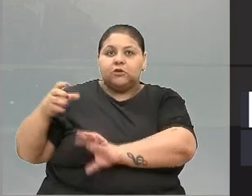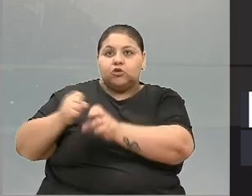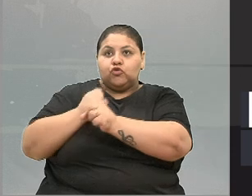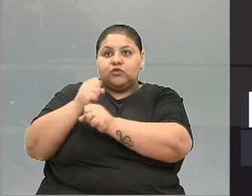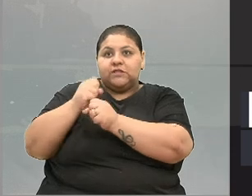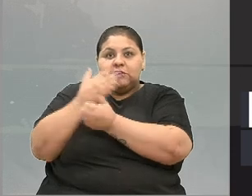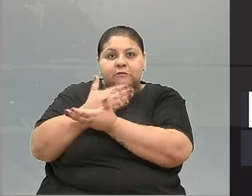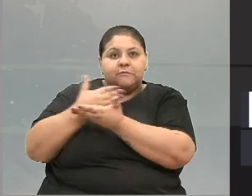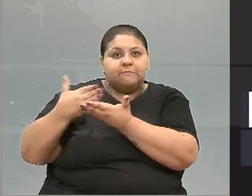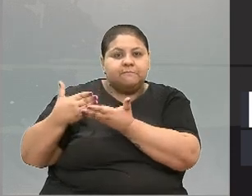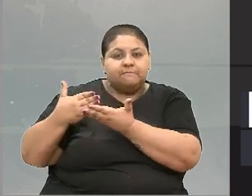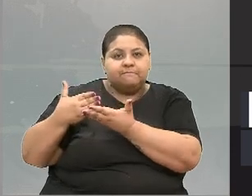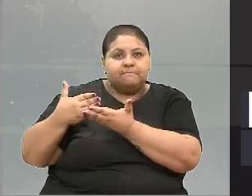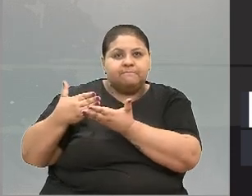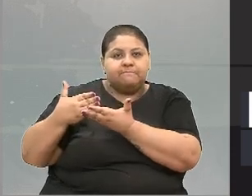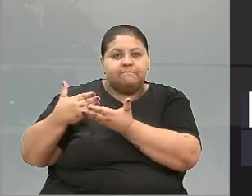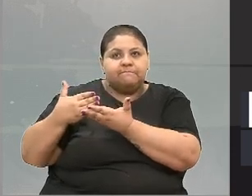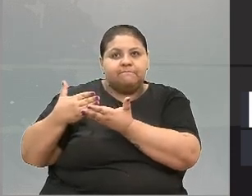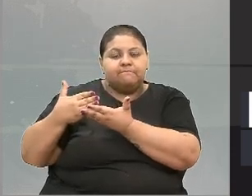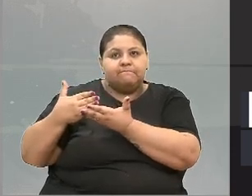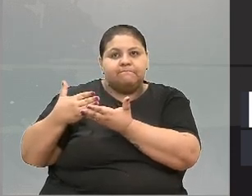iniciais do ensino